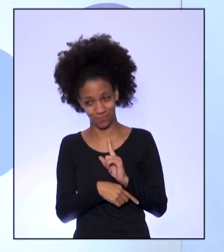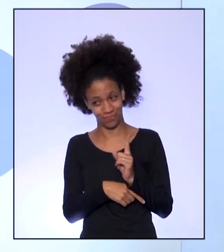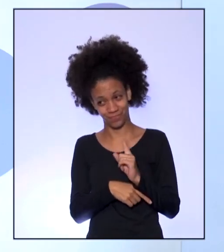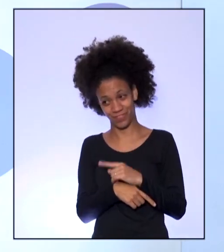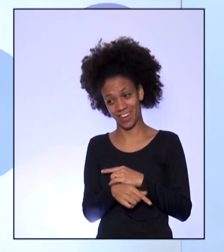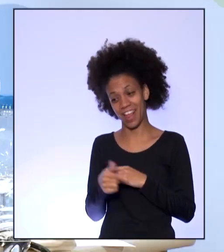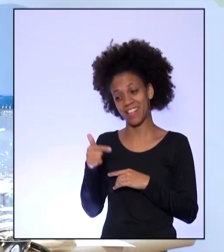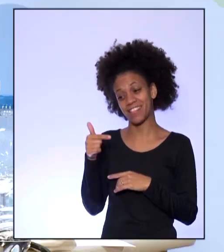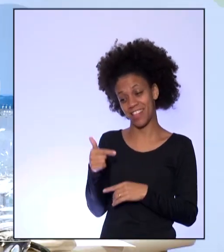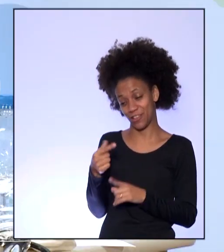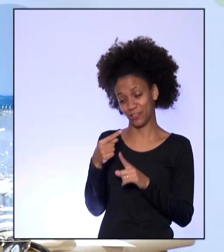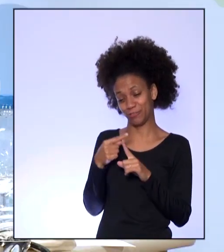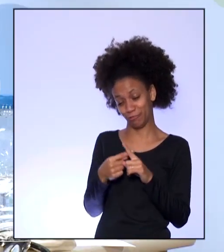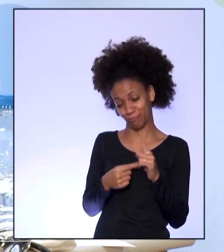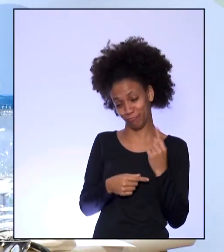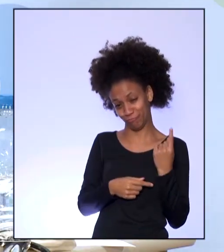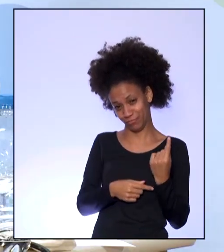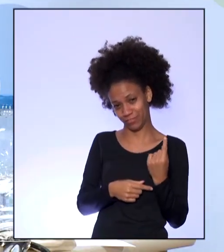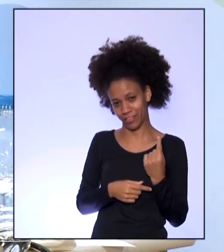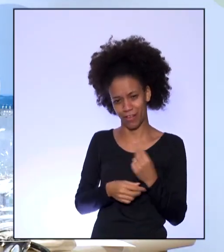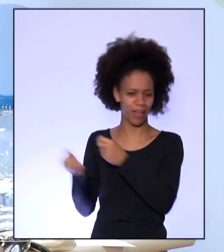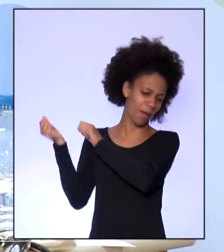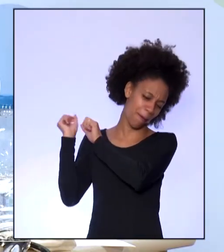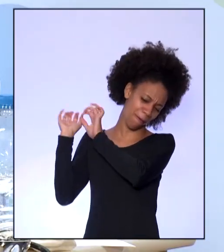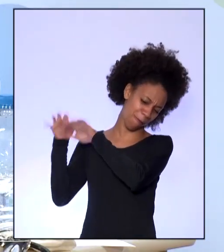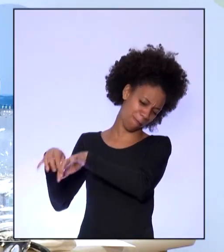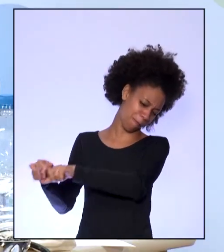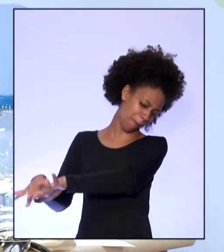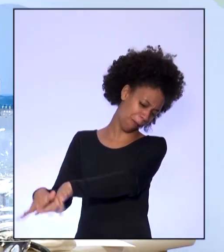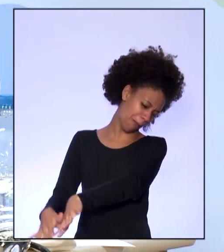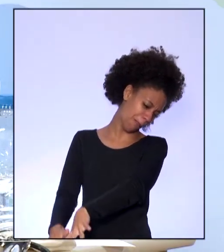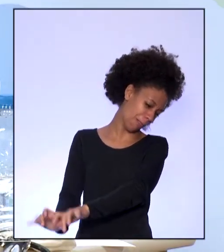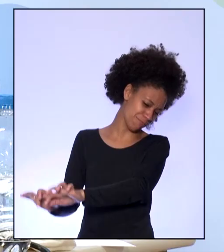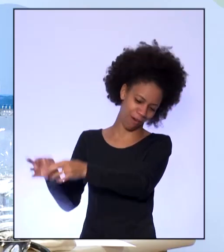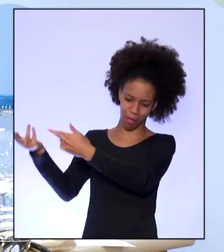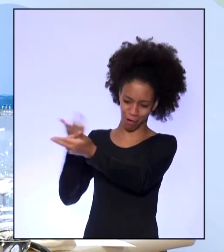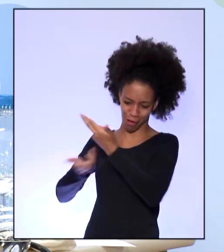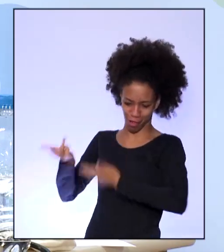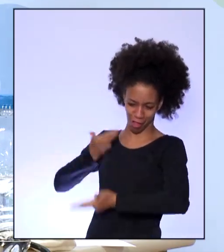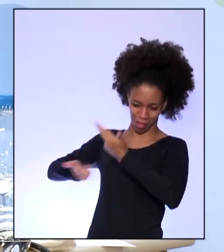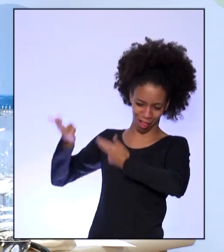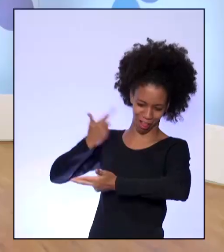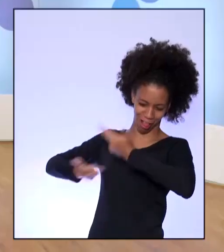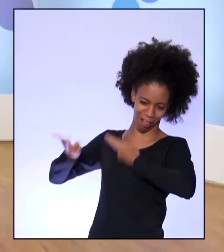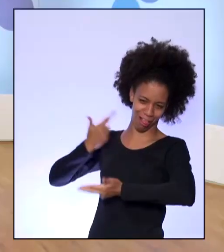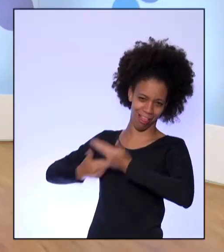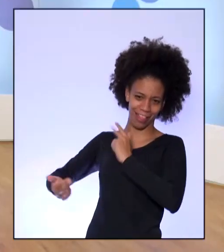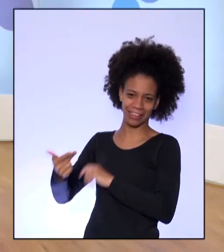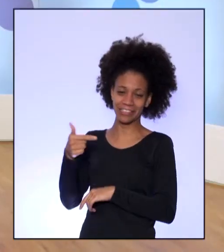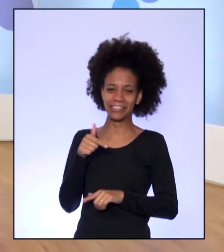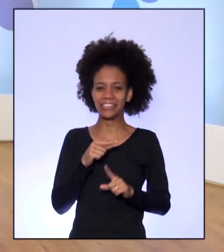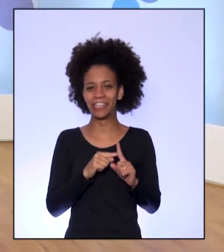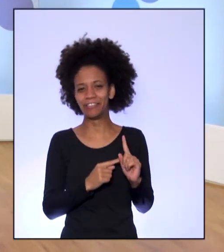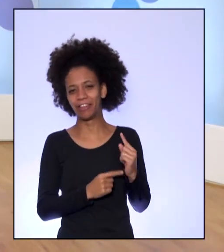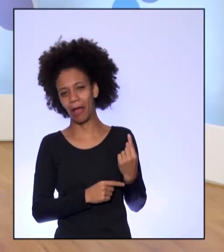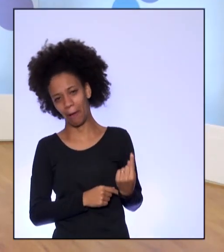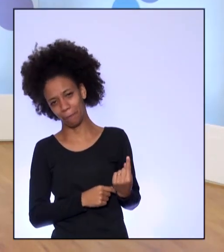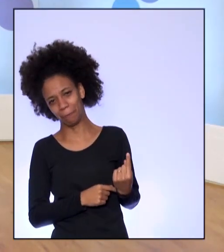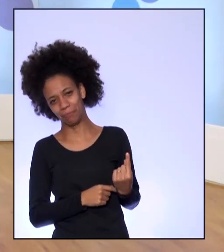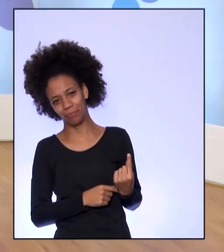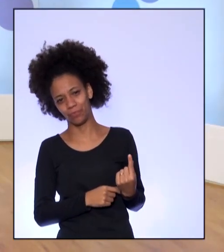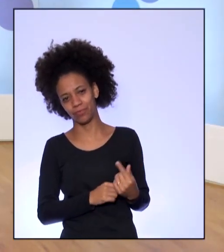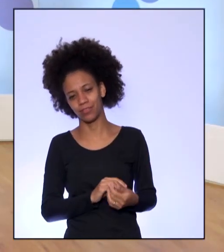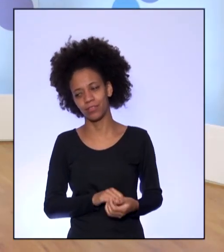7-1. Será que é Tá 7-1? chovendo 7 vezes 1 Ai, aqui no meu chat. Deus, Na verdade, gente. 7-1, né? Todo mundo sabe do que se trata. Na Mauro, verdade, quando